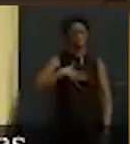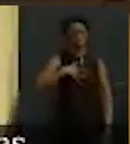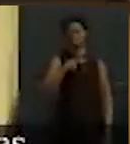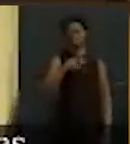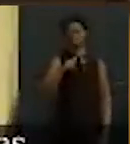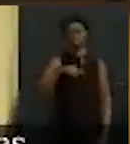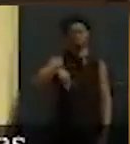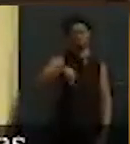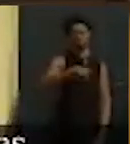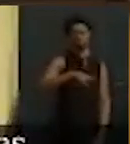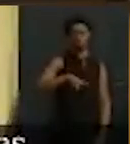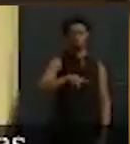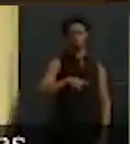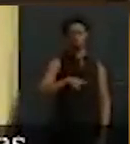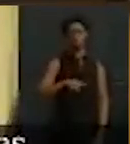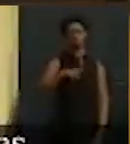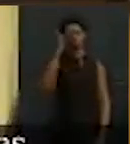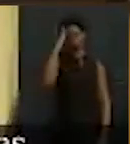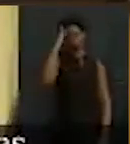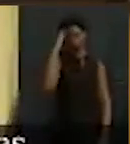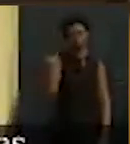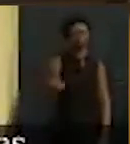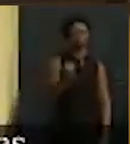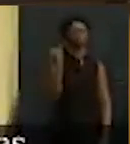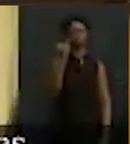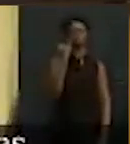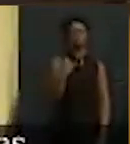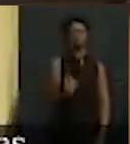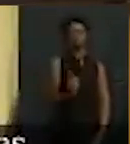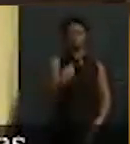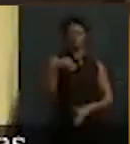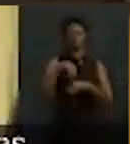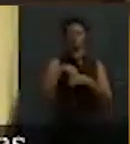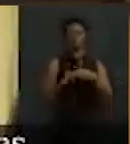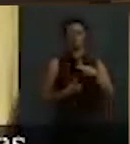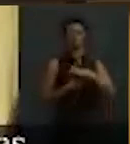Foi uma pessoa muito importante para a nossa instituição. Parabéns.